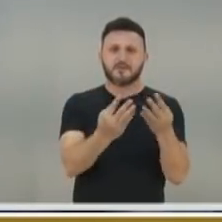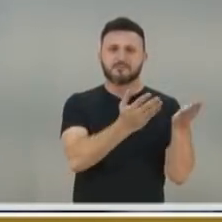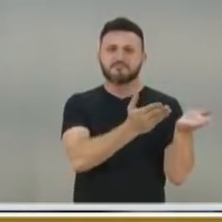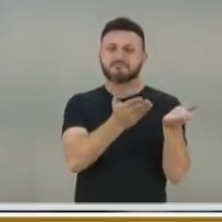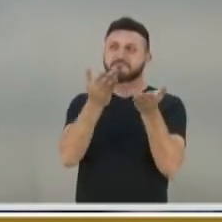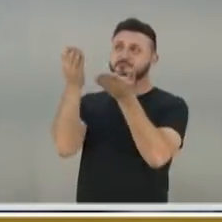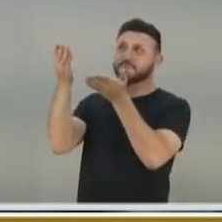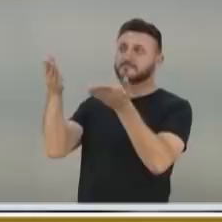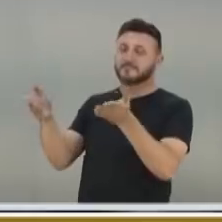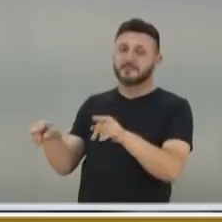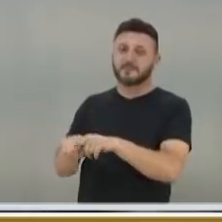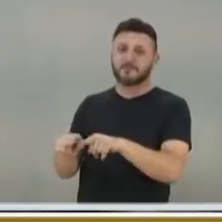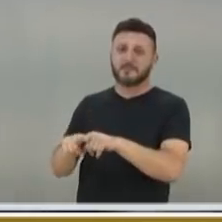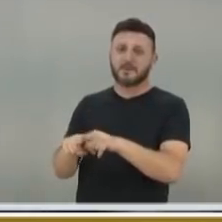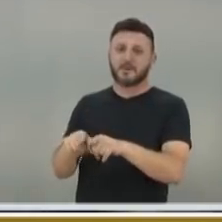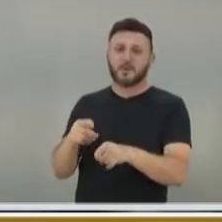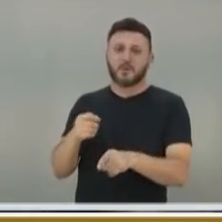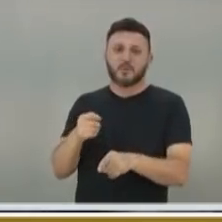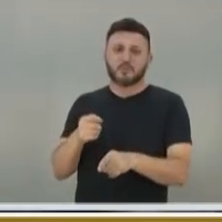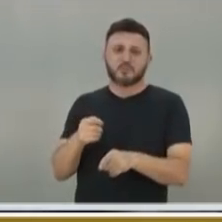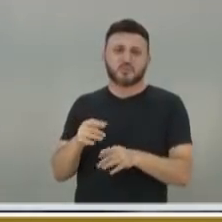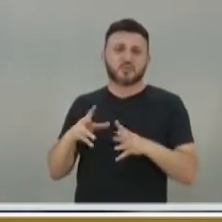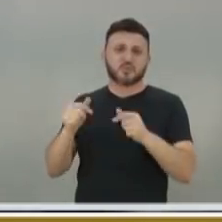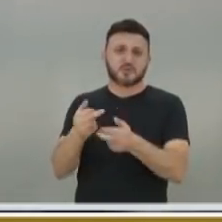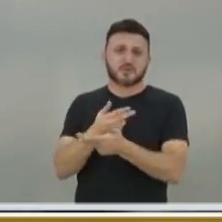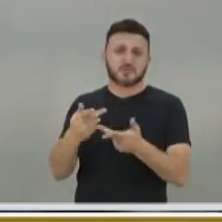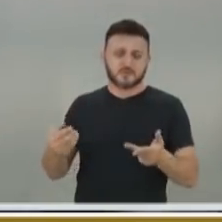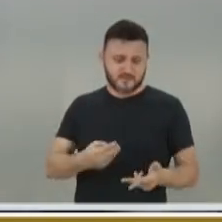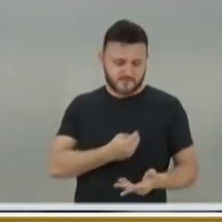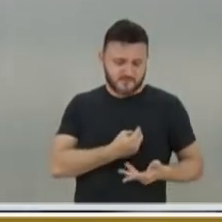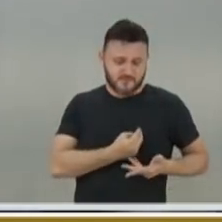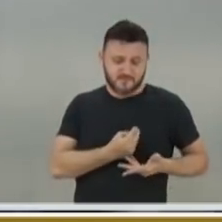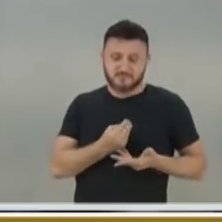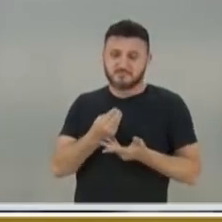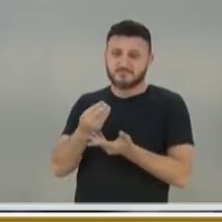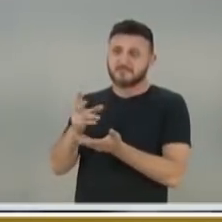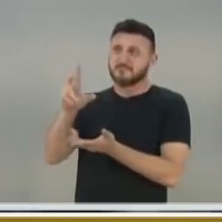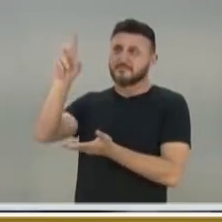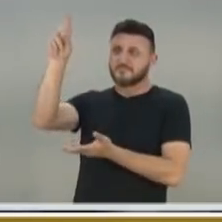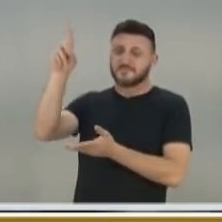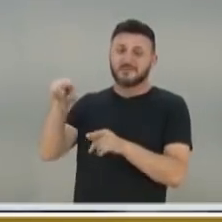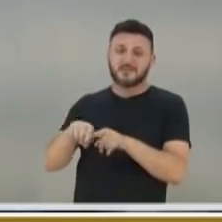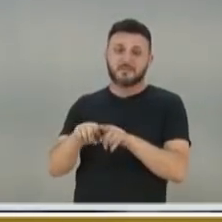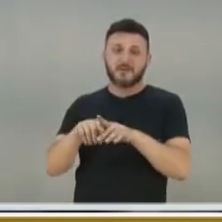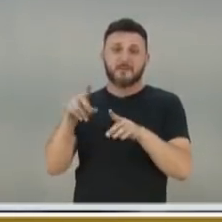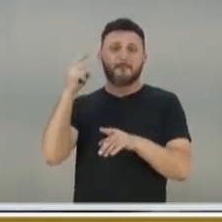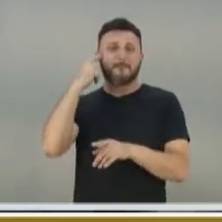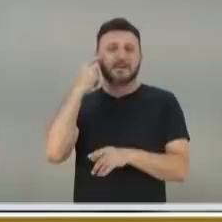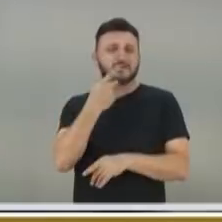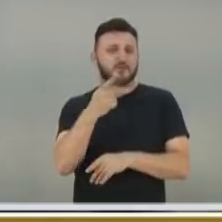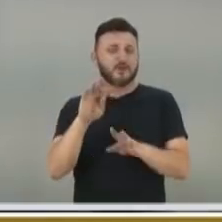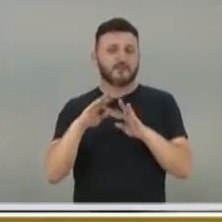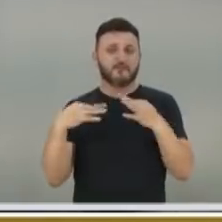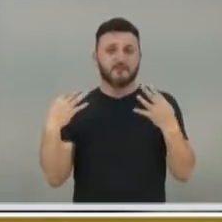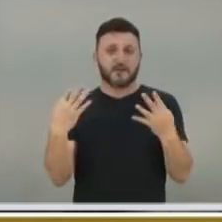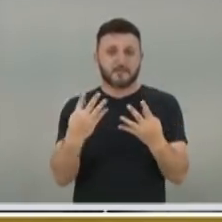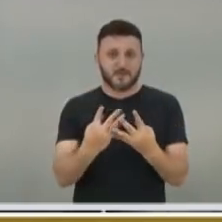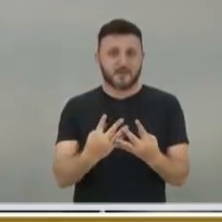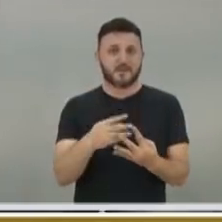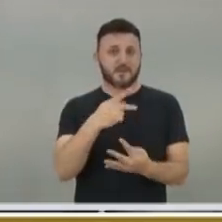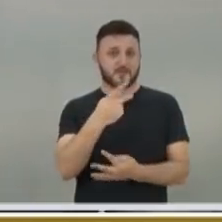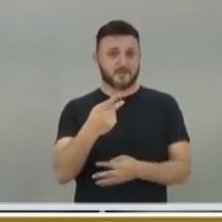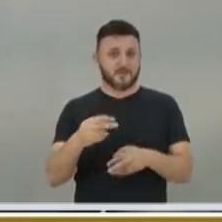noite, entregando um pouco aquilo que nós temos de mais precioso, que são as pessoas que Deus nos deu,